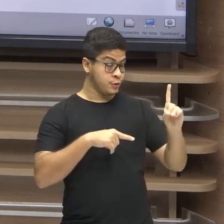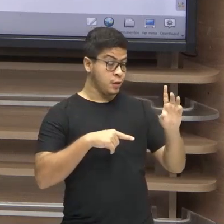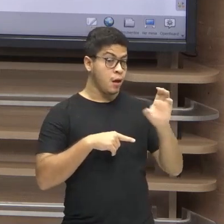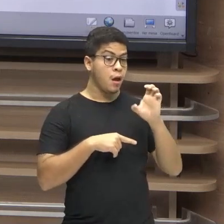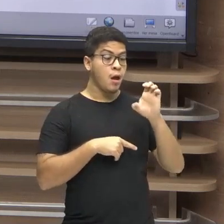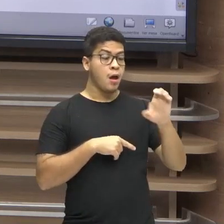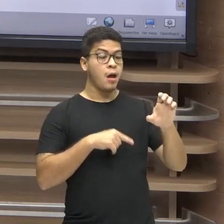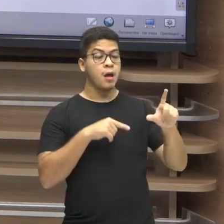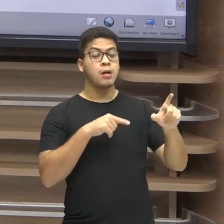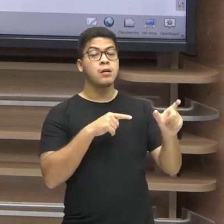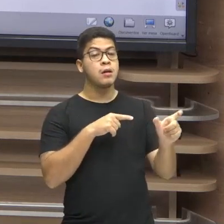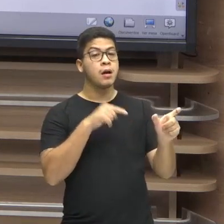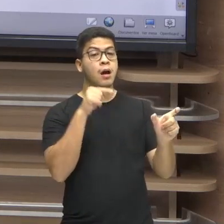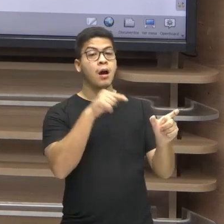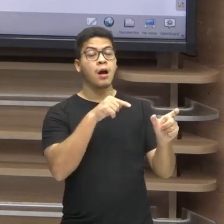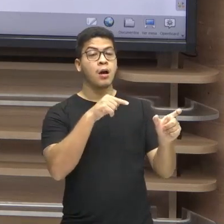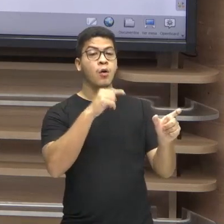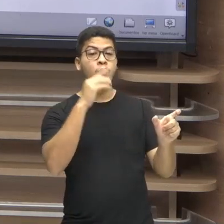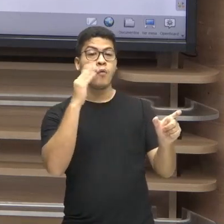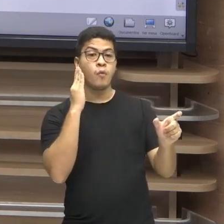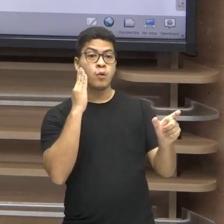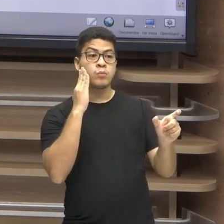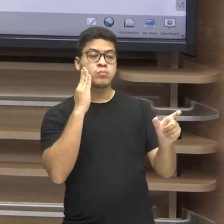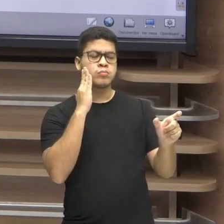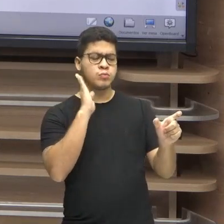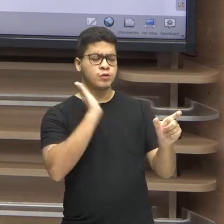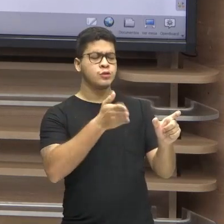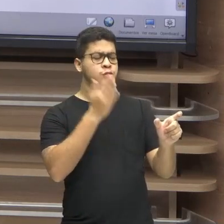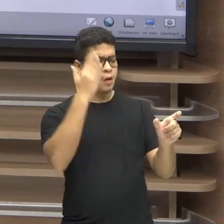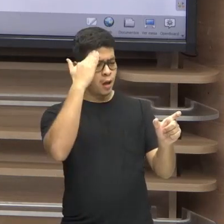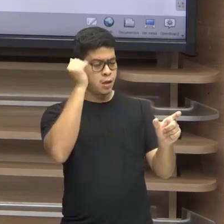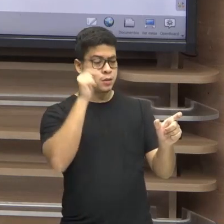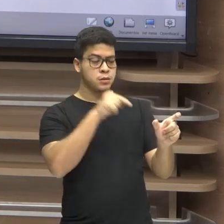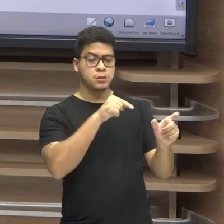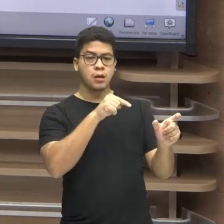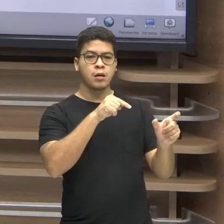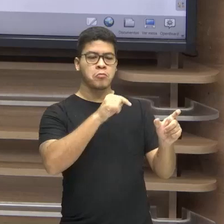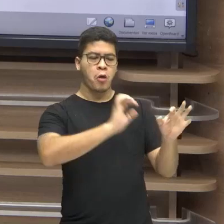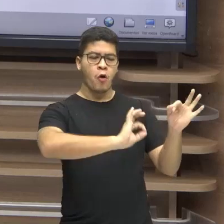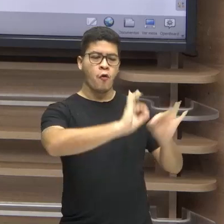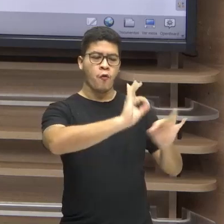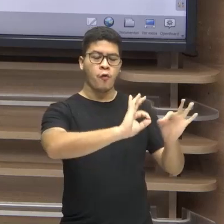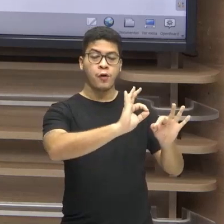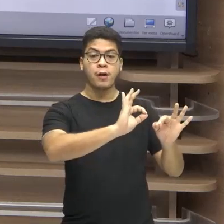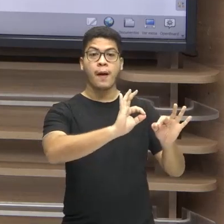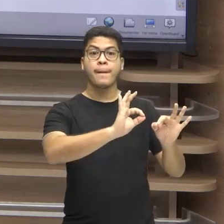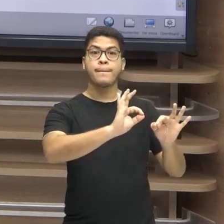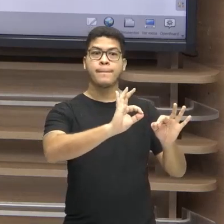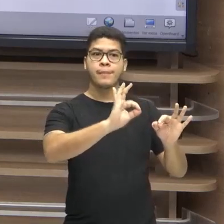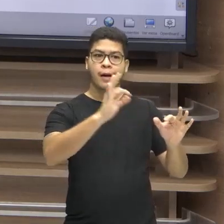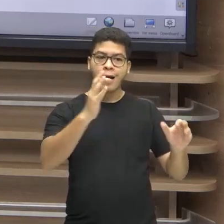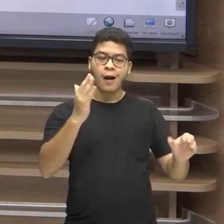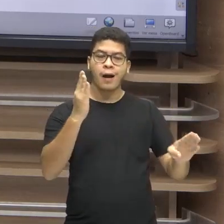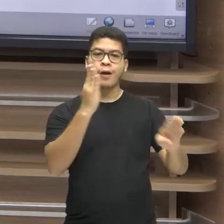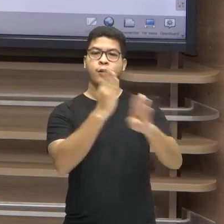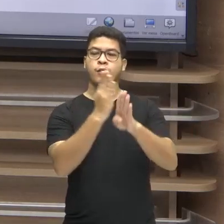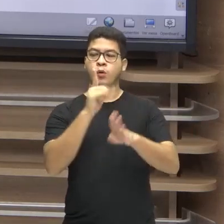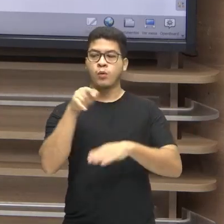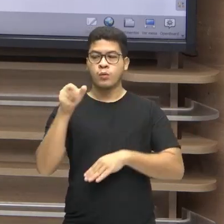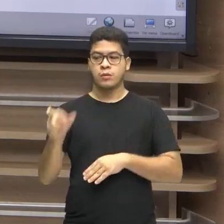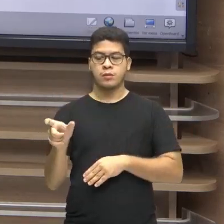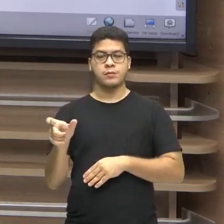tá? A primeira coisa que a gente vai fazer é isso. De um lado, elementos que têm letra, do outro lado, elementos que têm apenas números, tá bom?